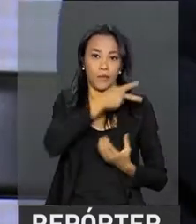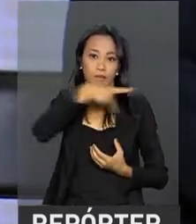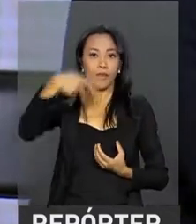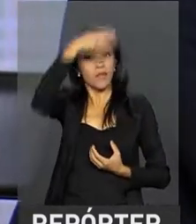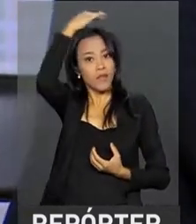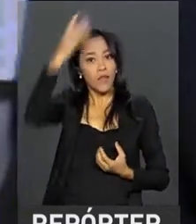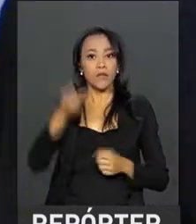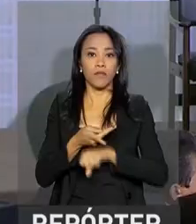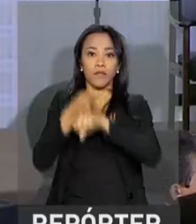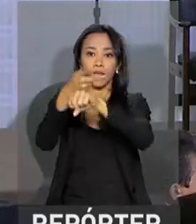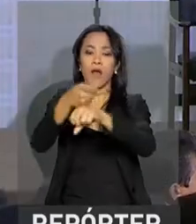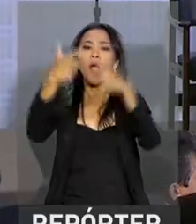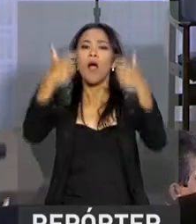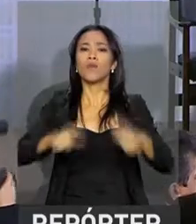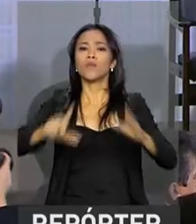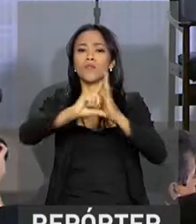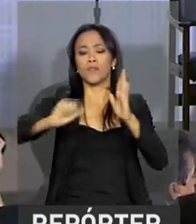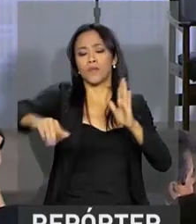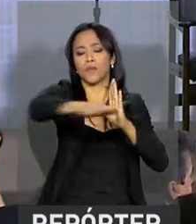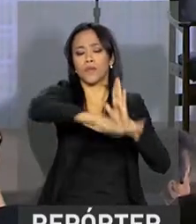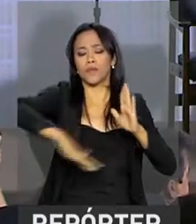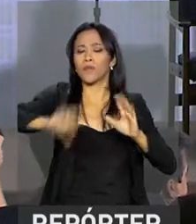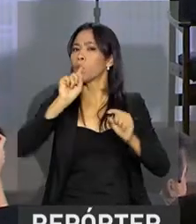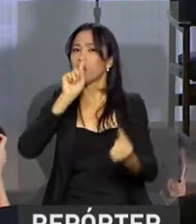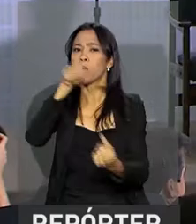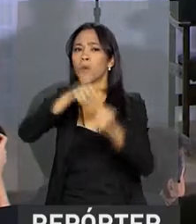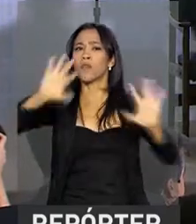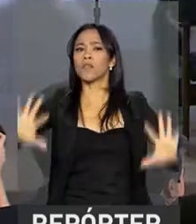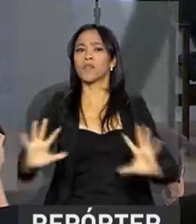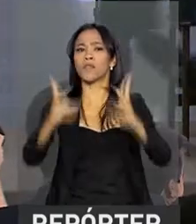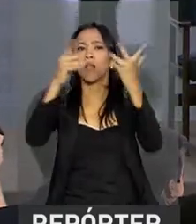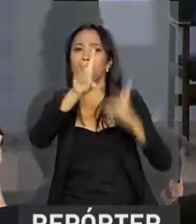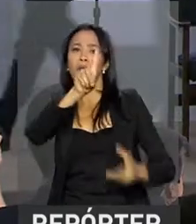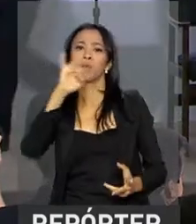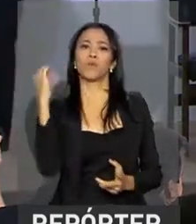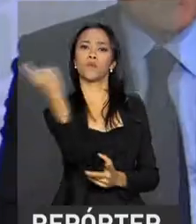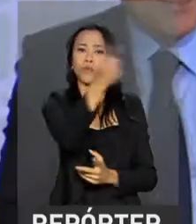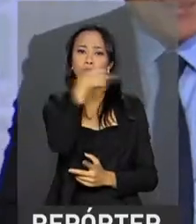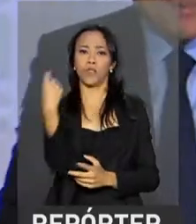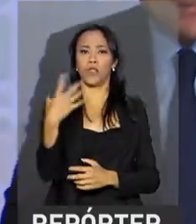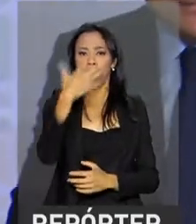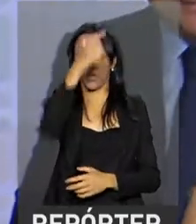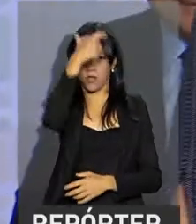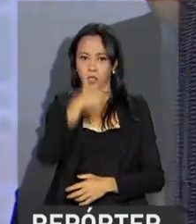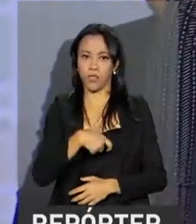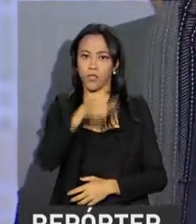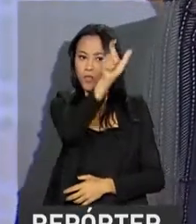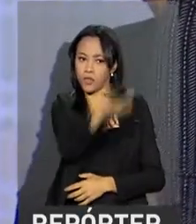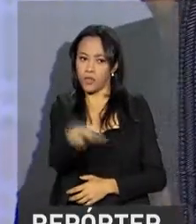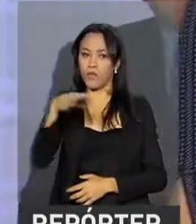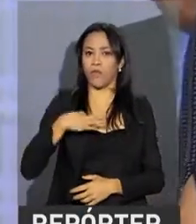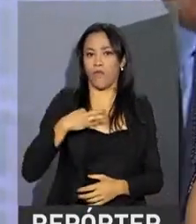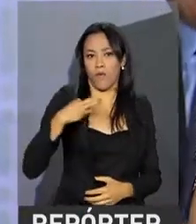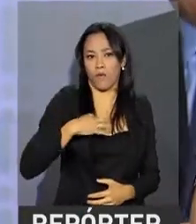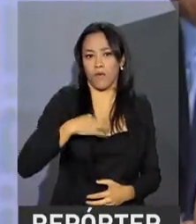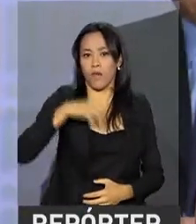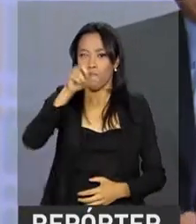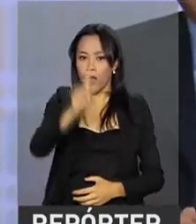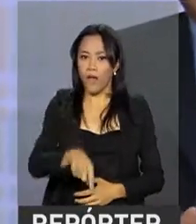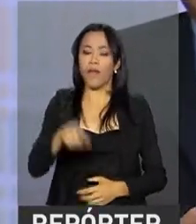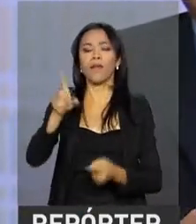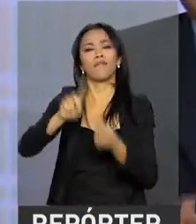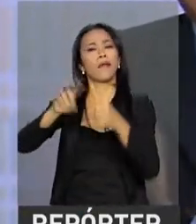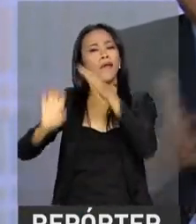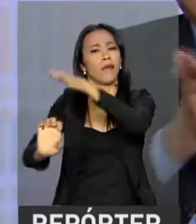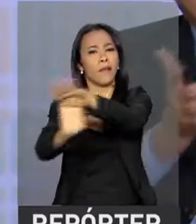em uma cerimônia no palácio do planalto para celebrar o dia do voluntariado projetos desenvolvidos por autarquias e